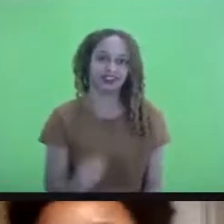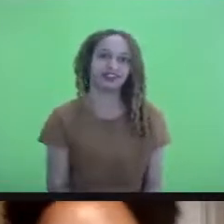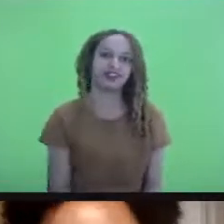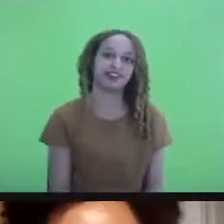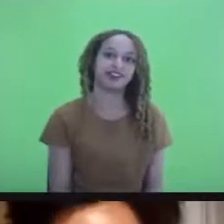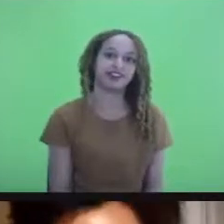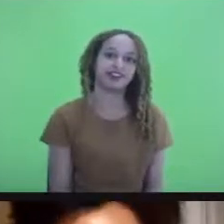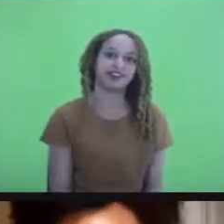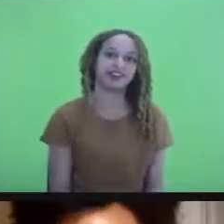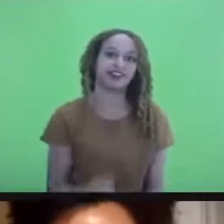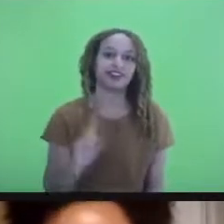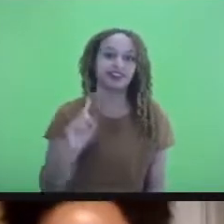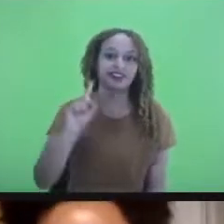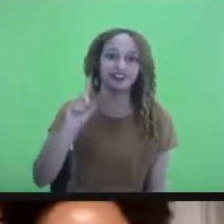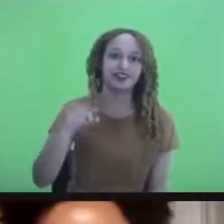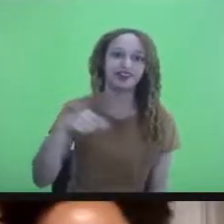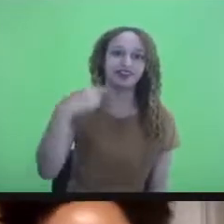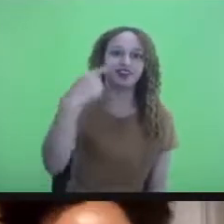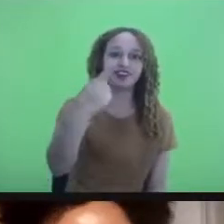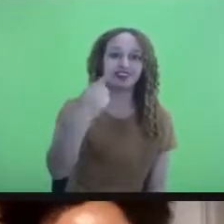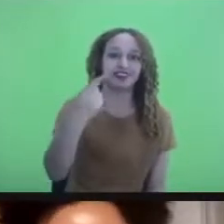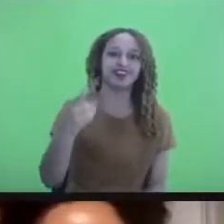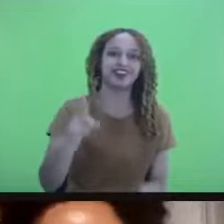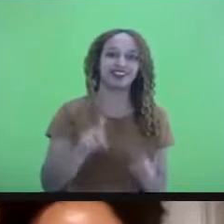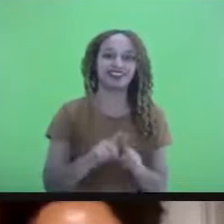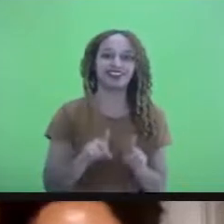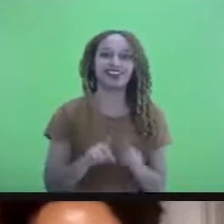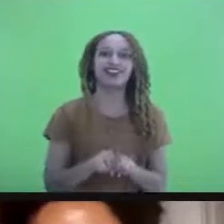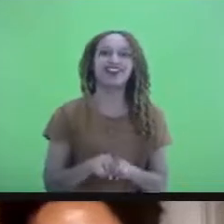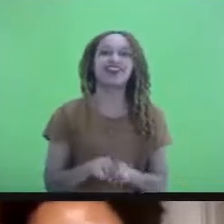Depois eu passo a bola para a Emily.